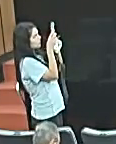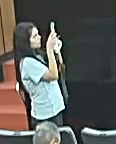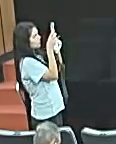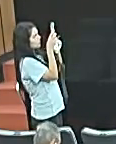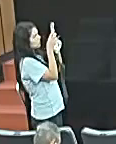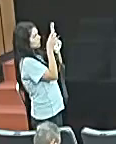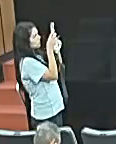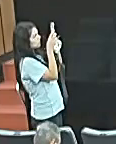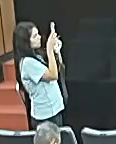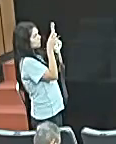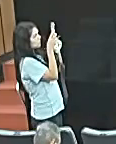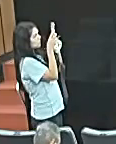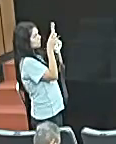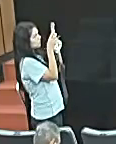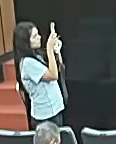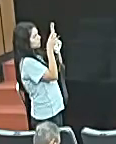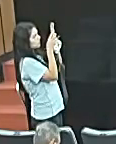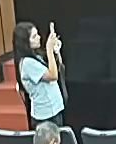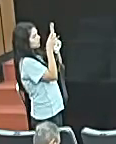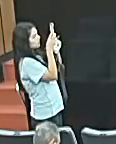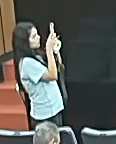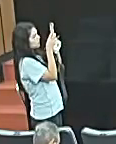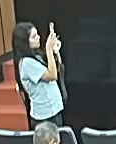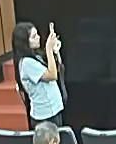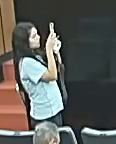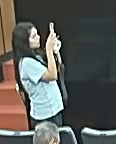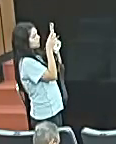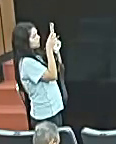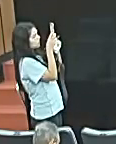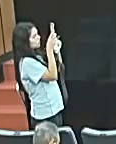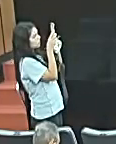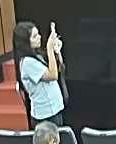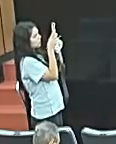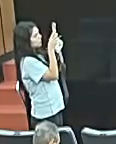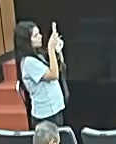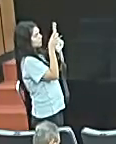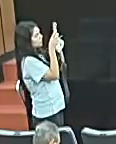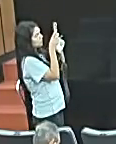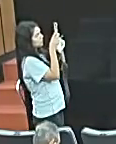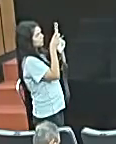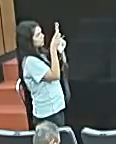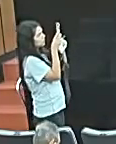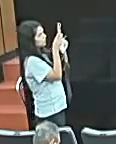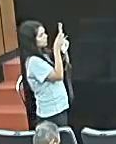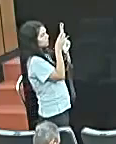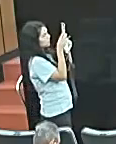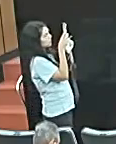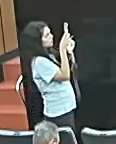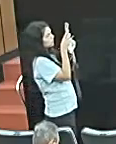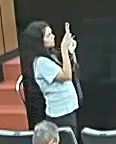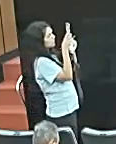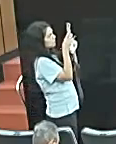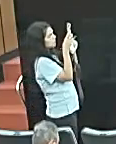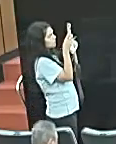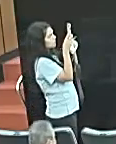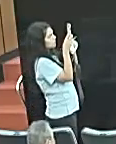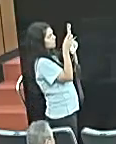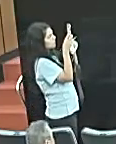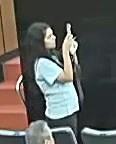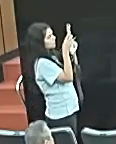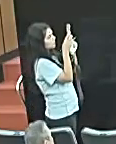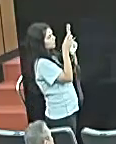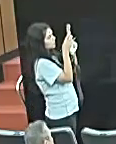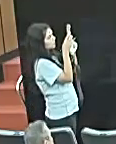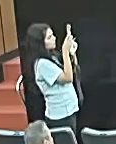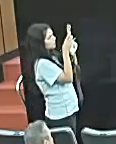indica que o mais bonitinho para ascender aos cargos de comando do sistema prisional não nós queremos algo transparente e alguns